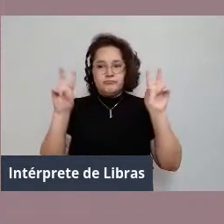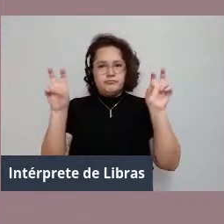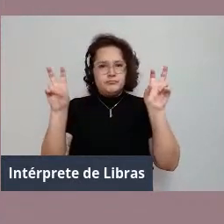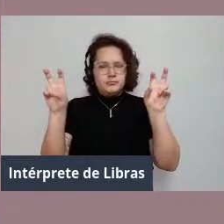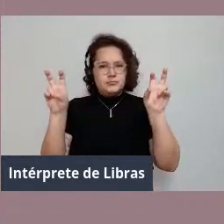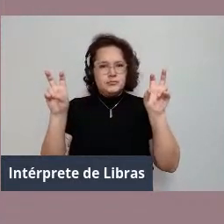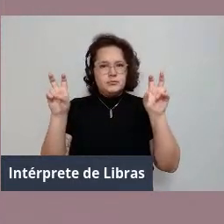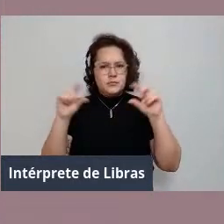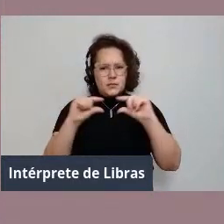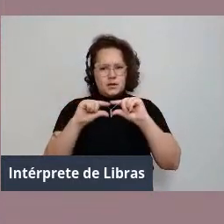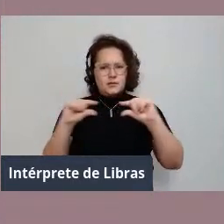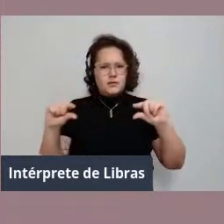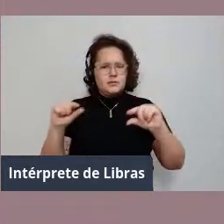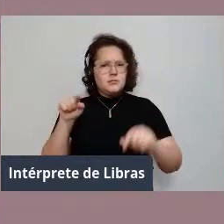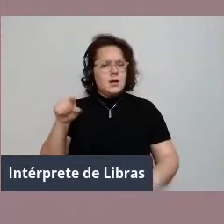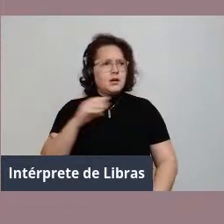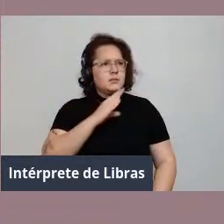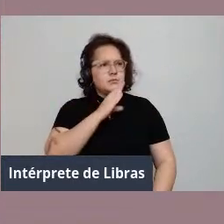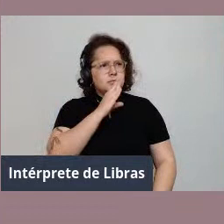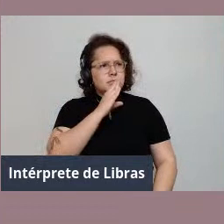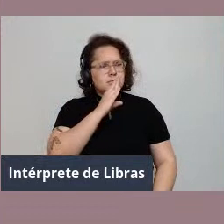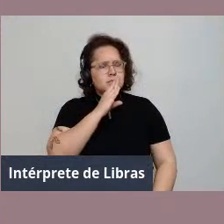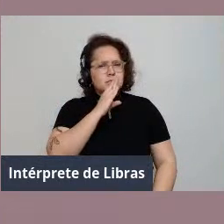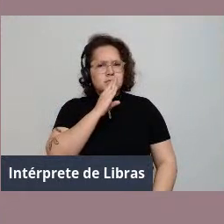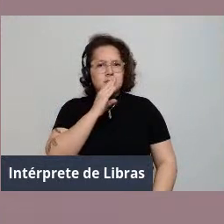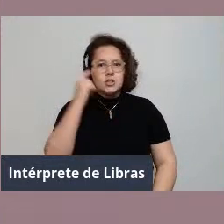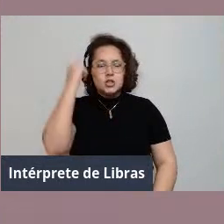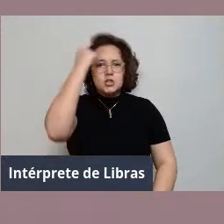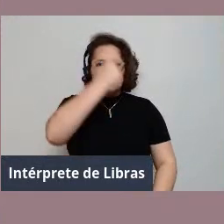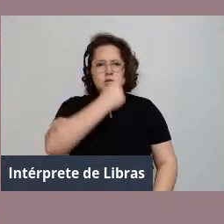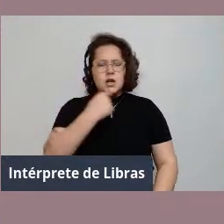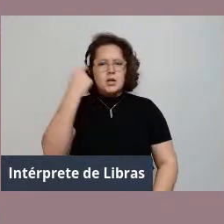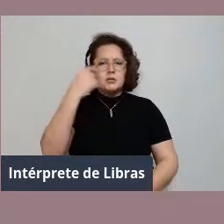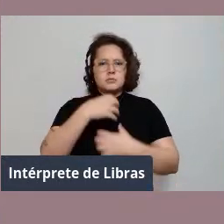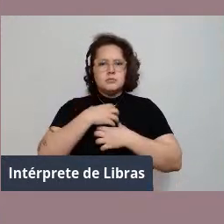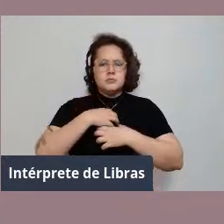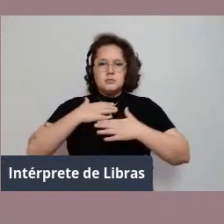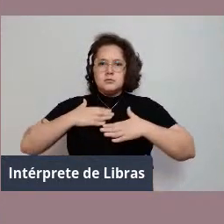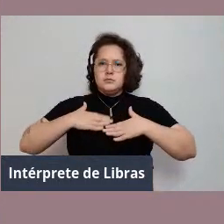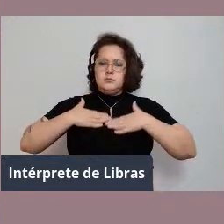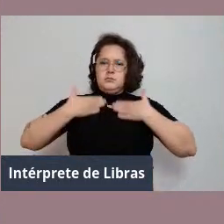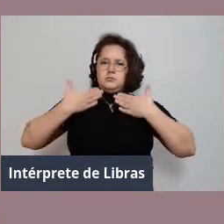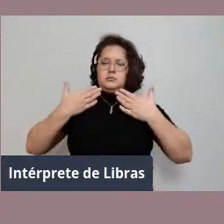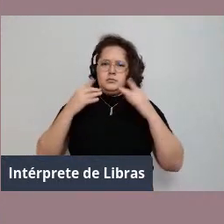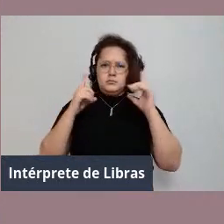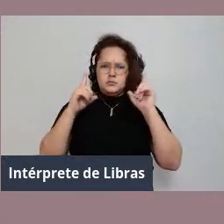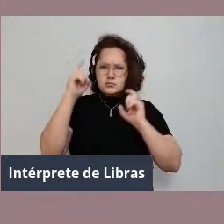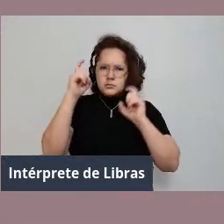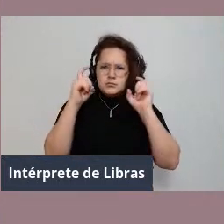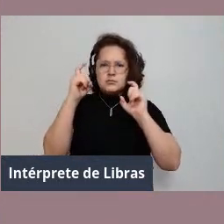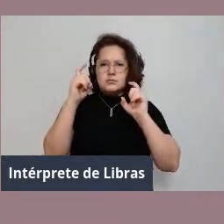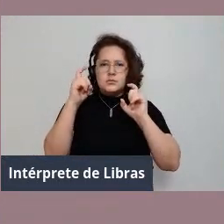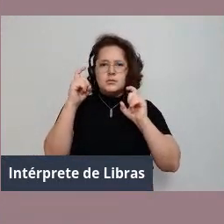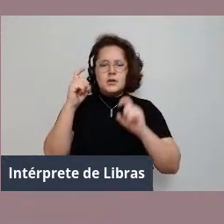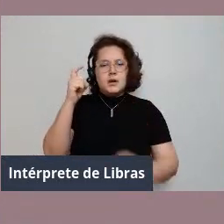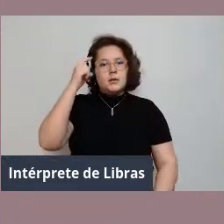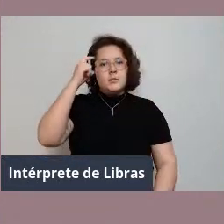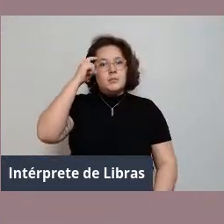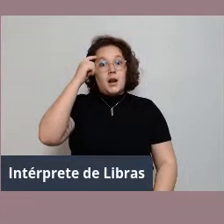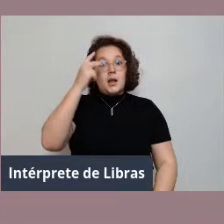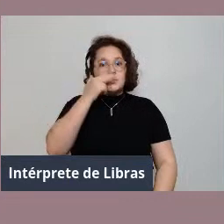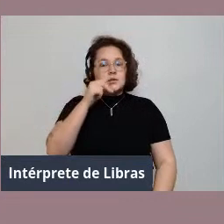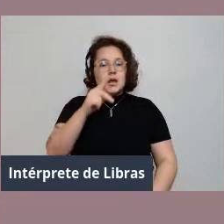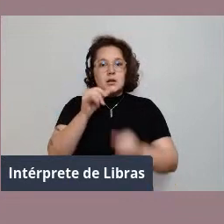Ficou em silêncio, com ar de espanto, parecendo realmente perplexa